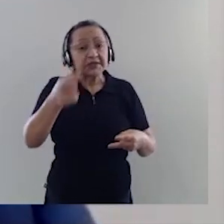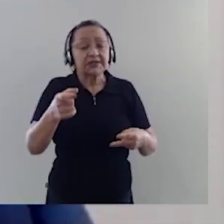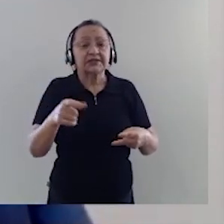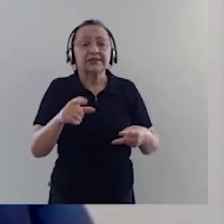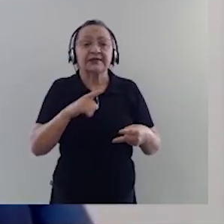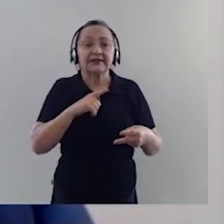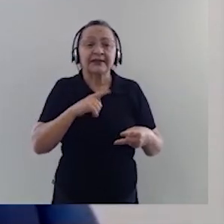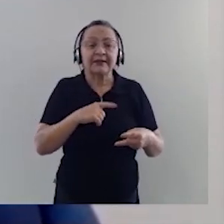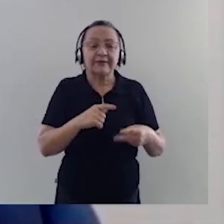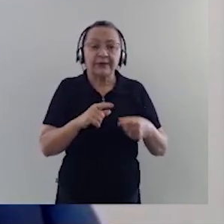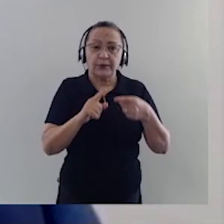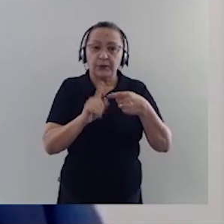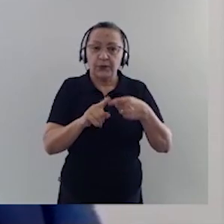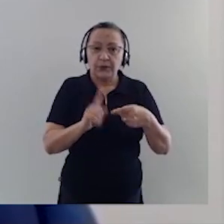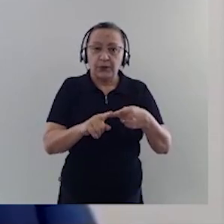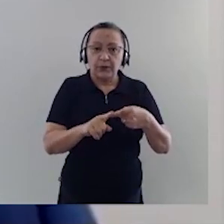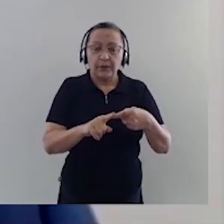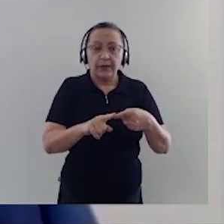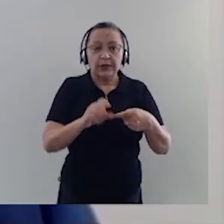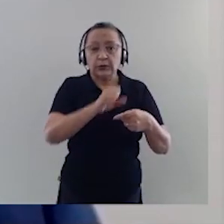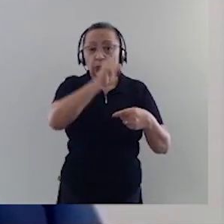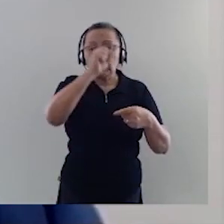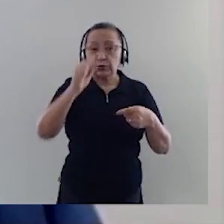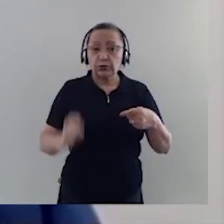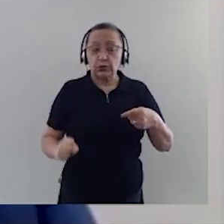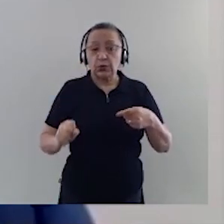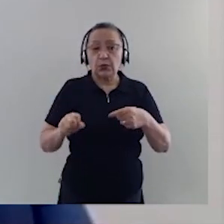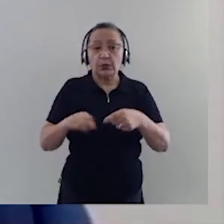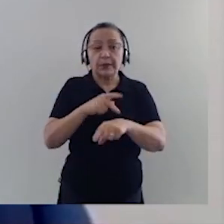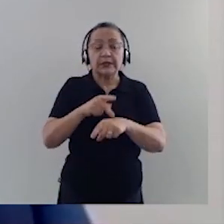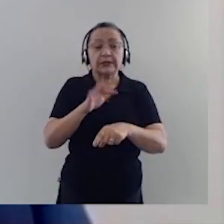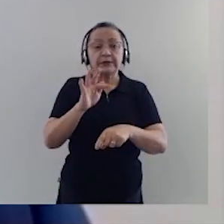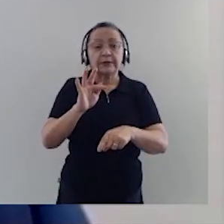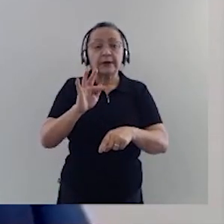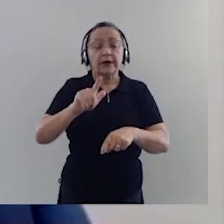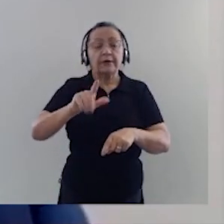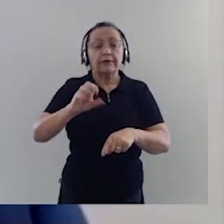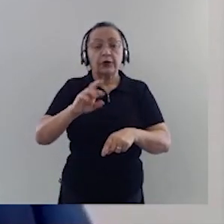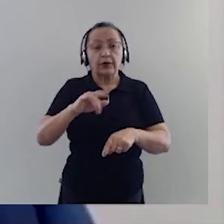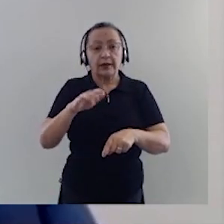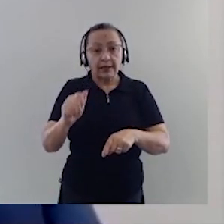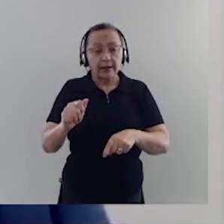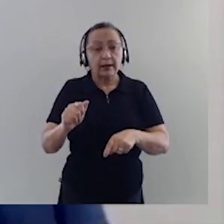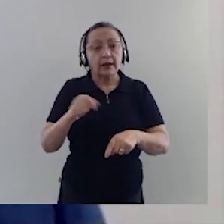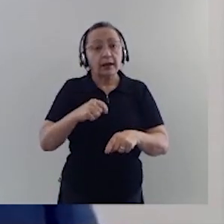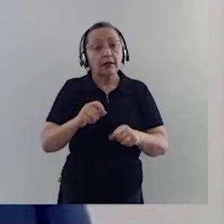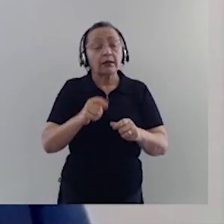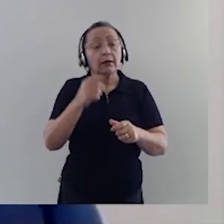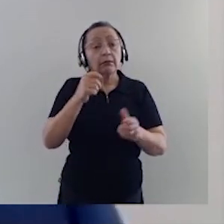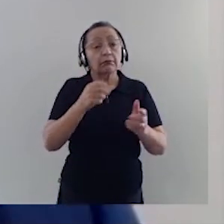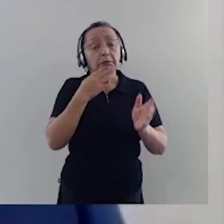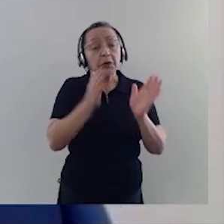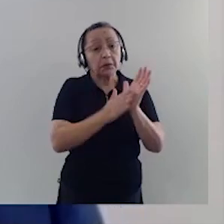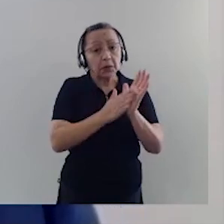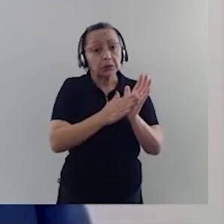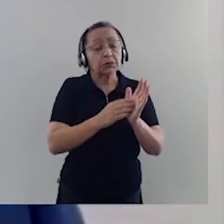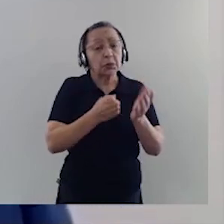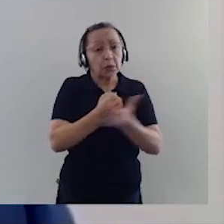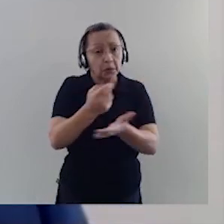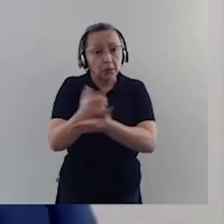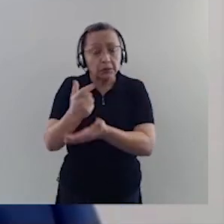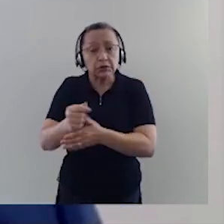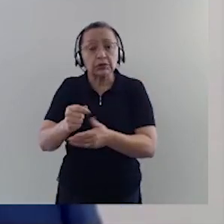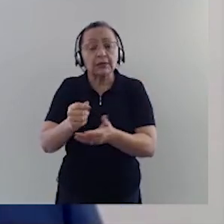Nós tivemos uma no sul da Flórida, proposta por consumidores de uma empresa de cruzeiros, de